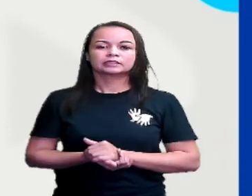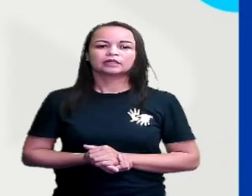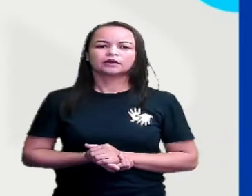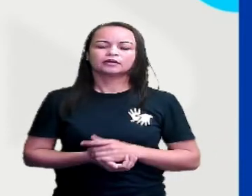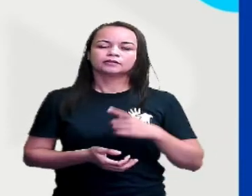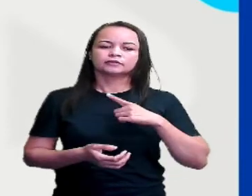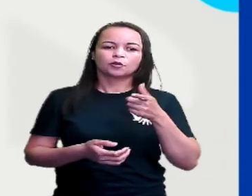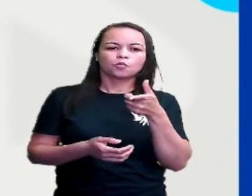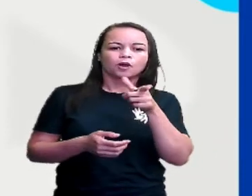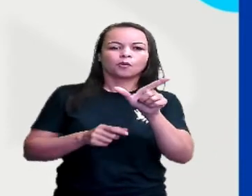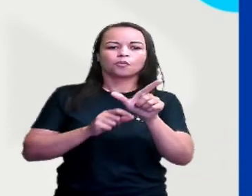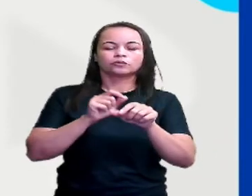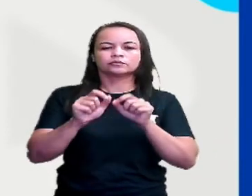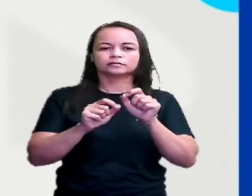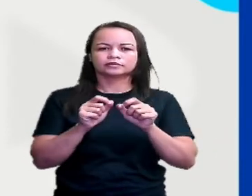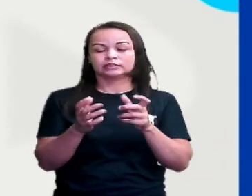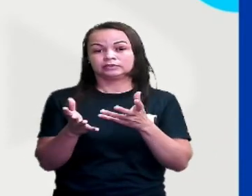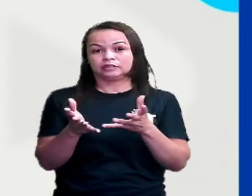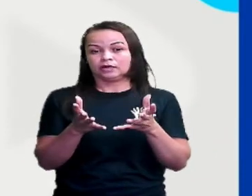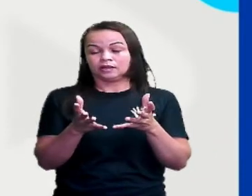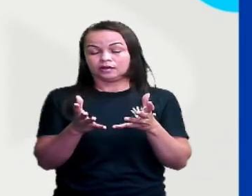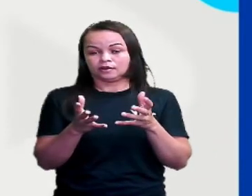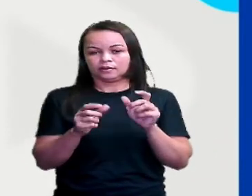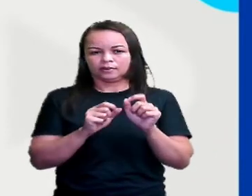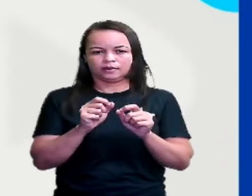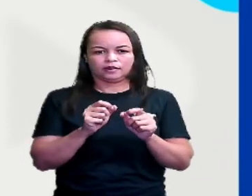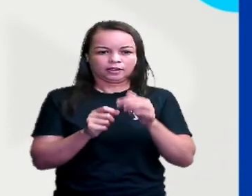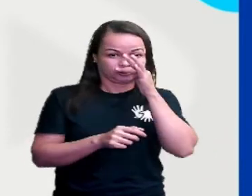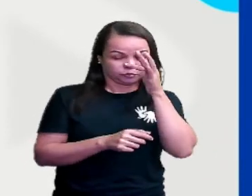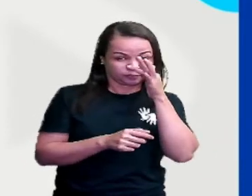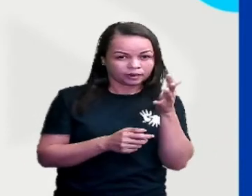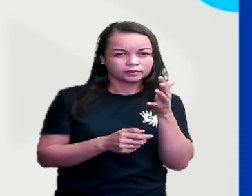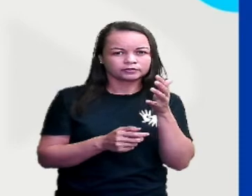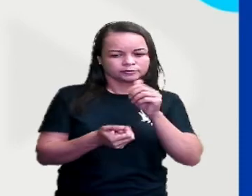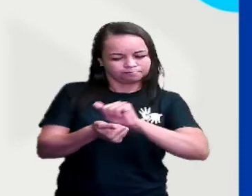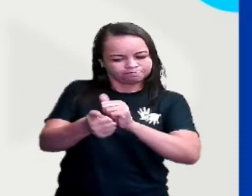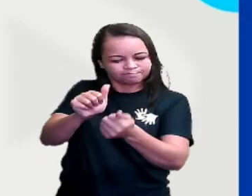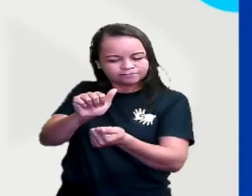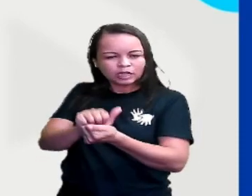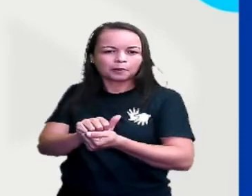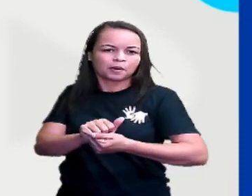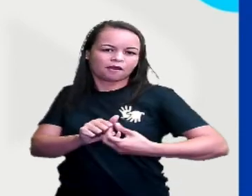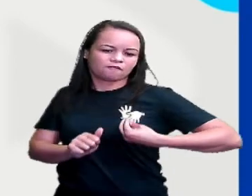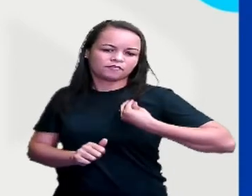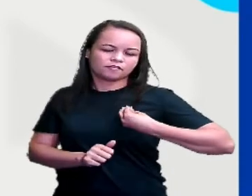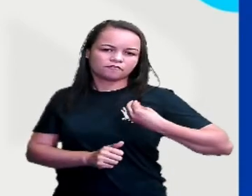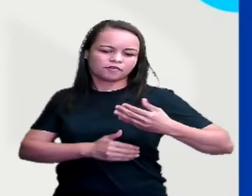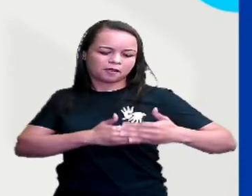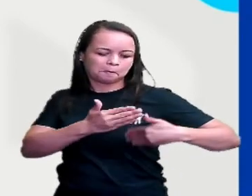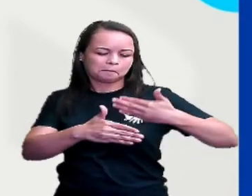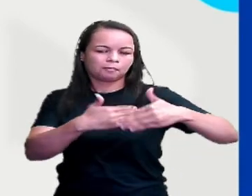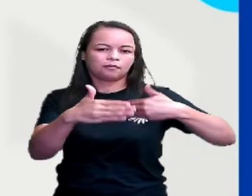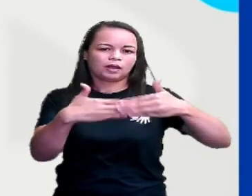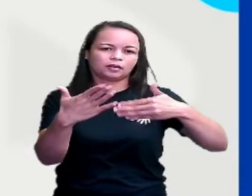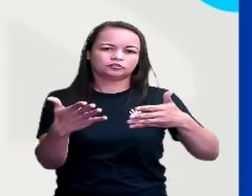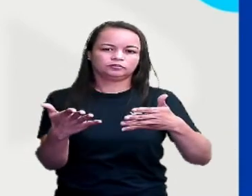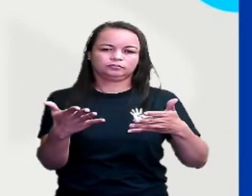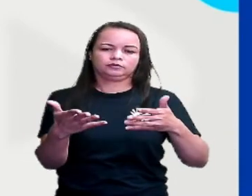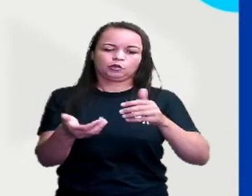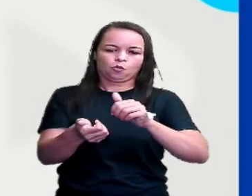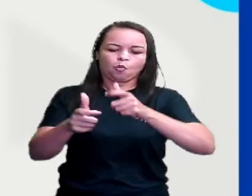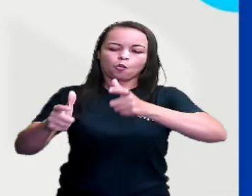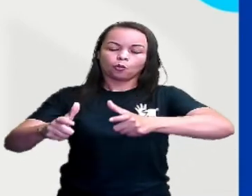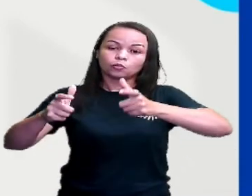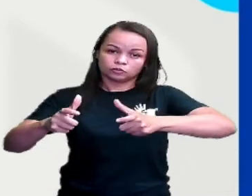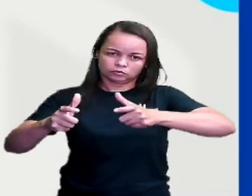revisão. As plantas elas se adaptam para garantir a sua sobrevivência. Ou seja, de acordo com o habitat, com